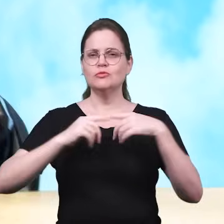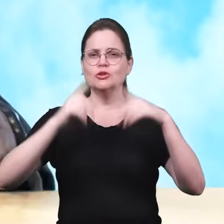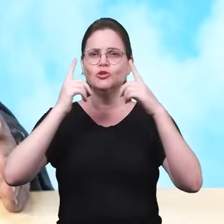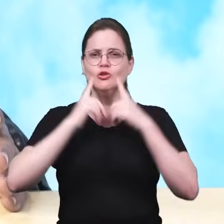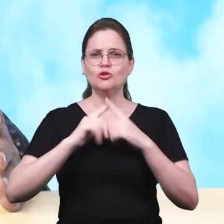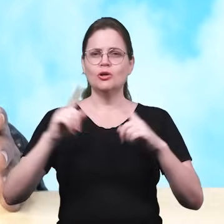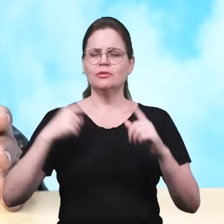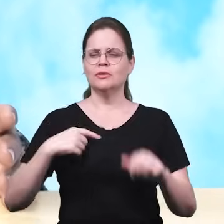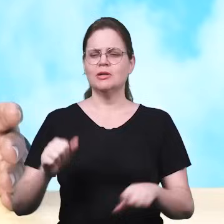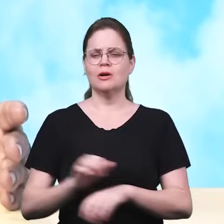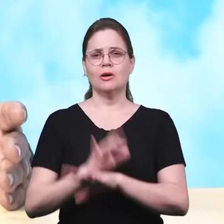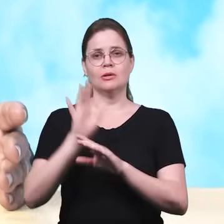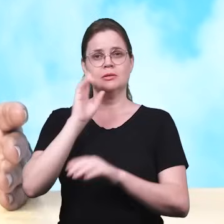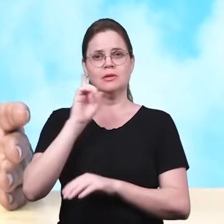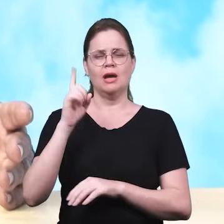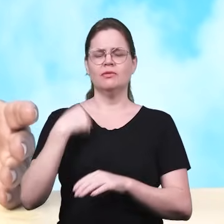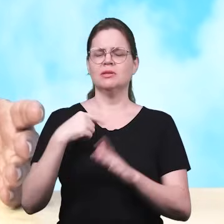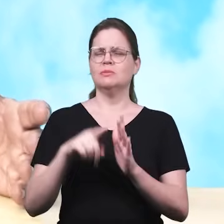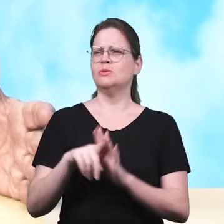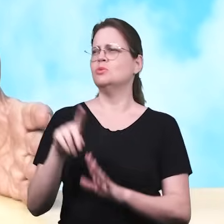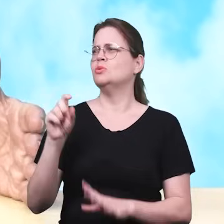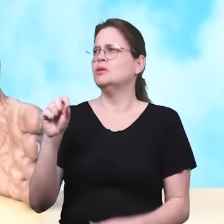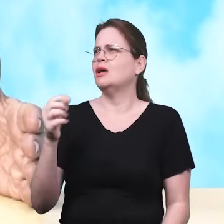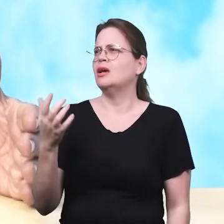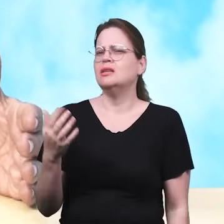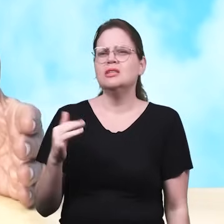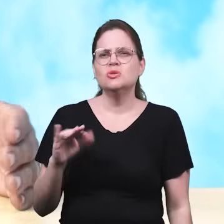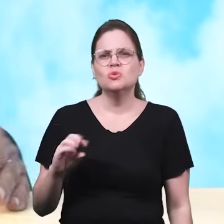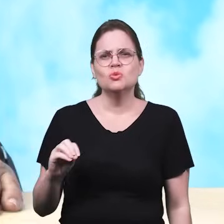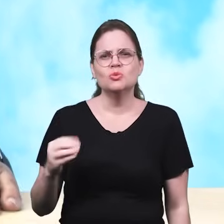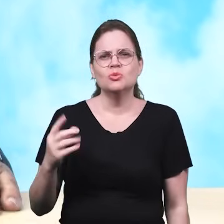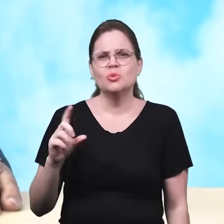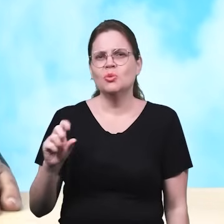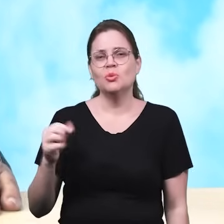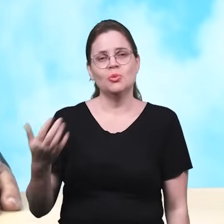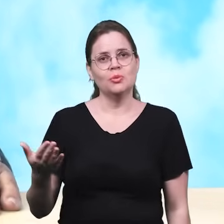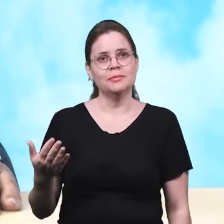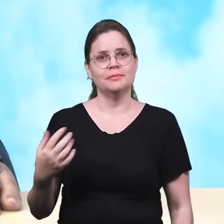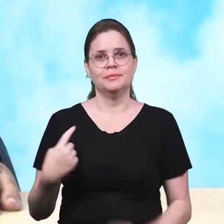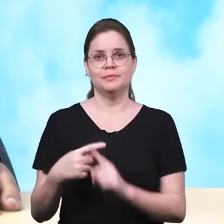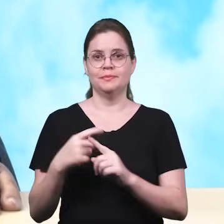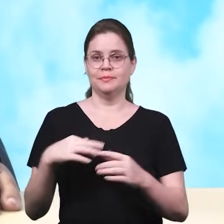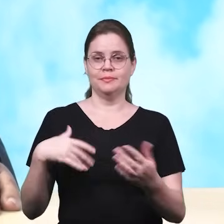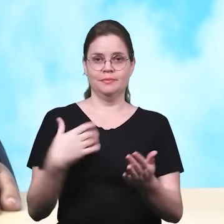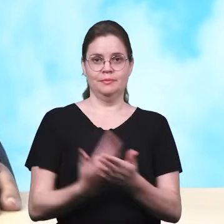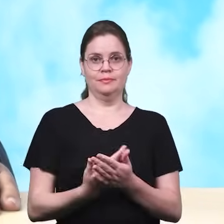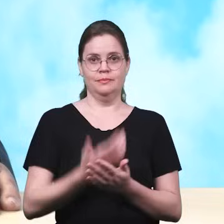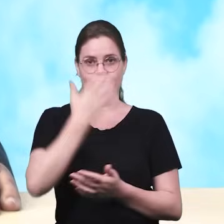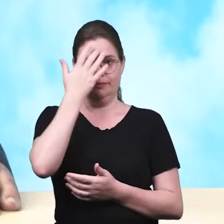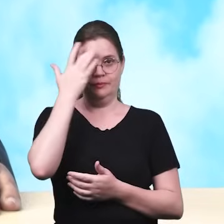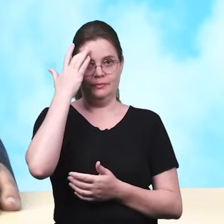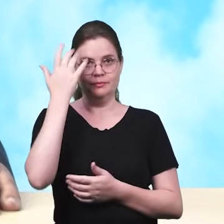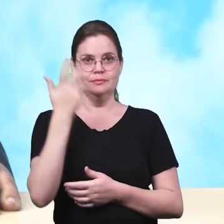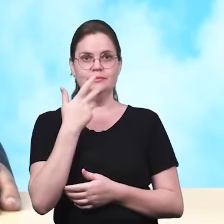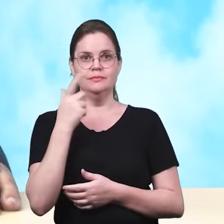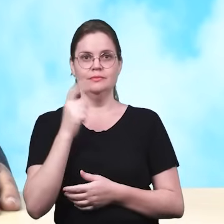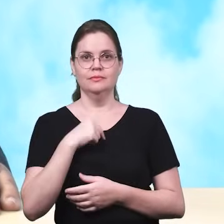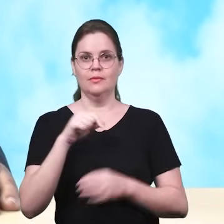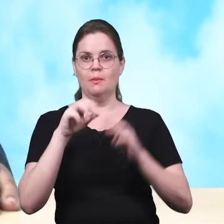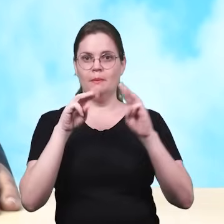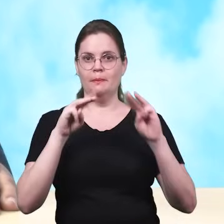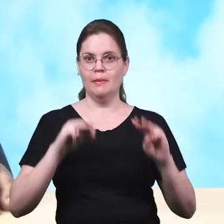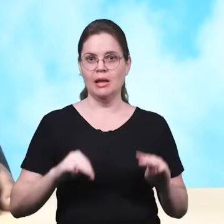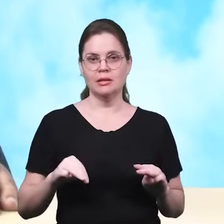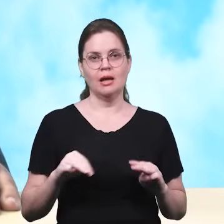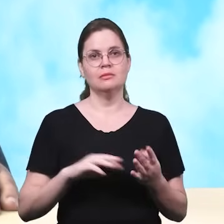dá glória a Deus, você pergunta, o que é isso? O nome ficou maná e até hoje, quando alguém fala que isso aqui é um maná, é porque é uma